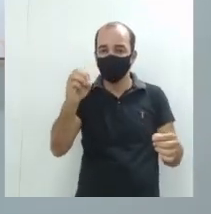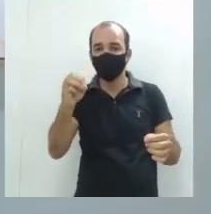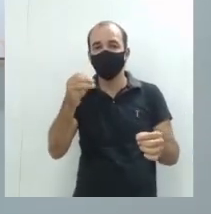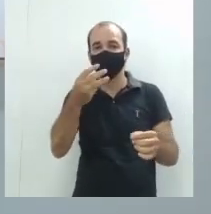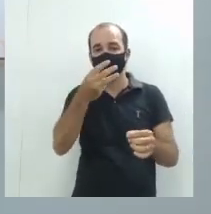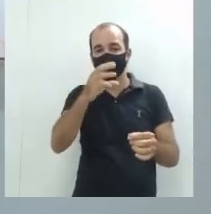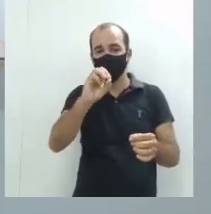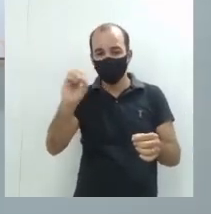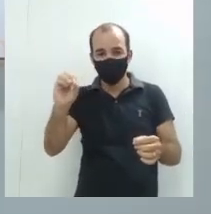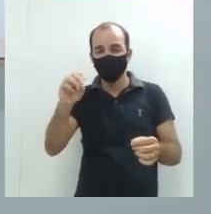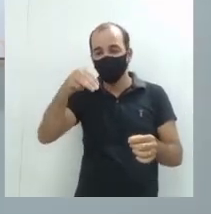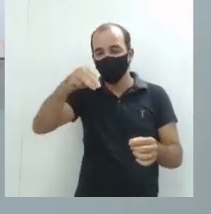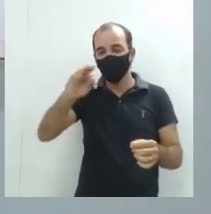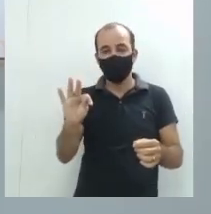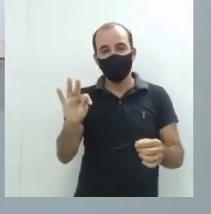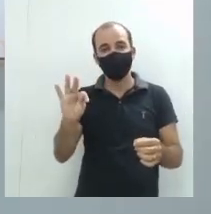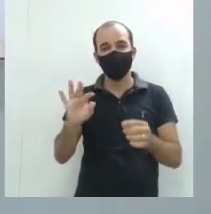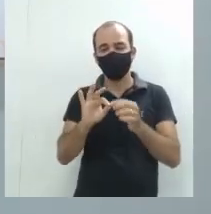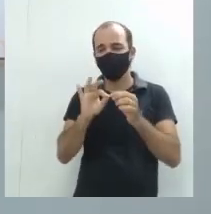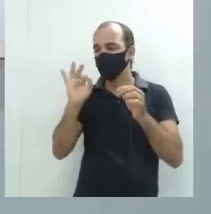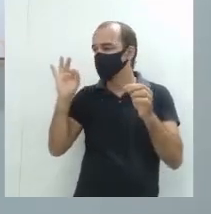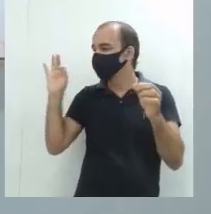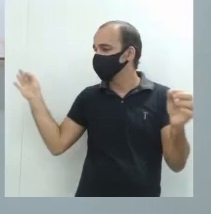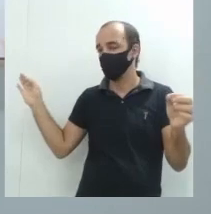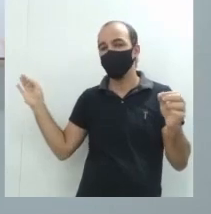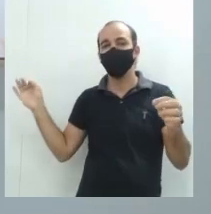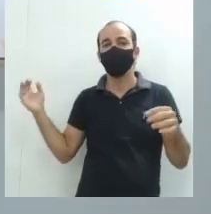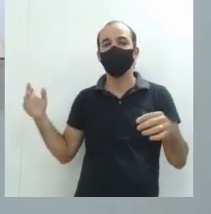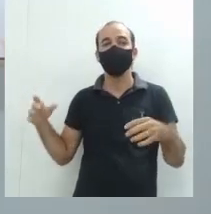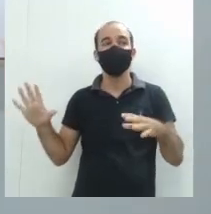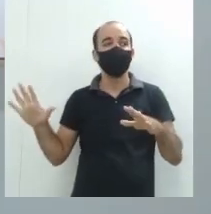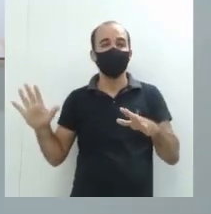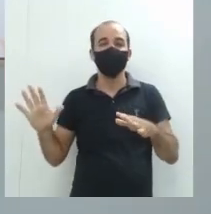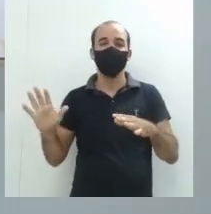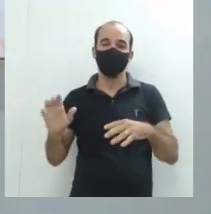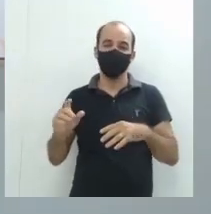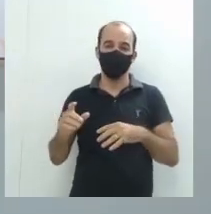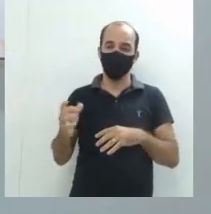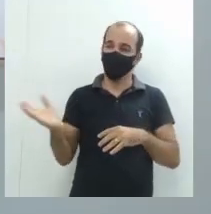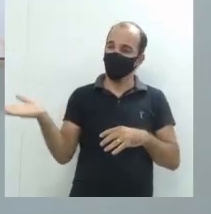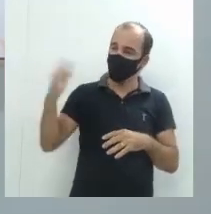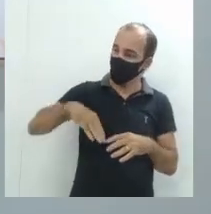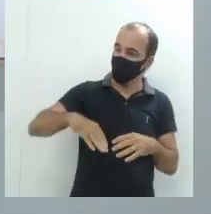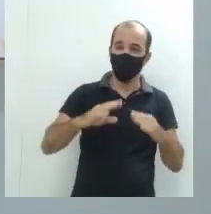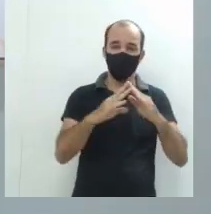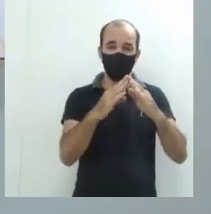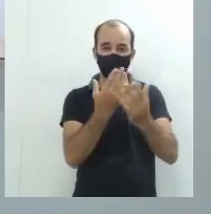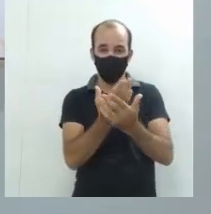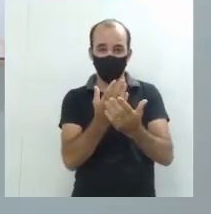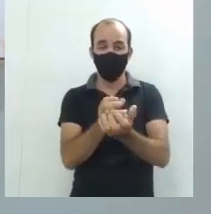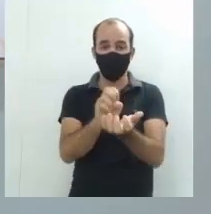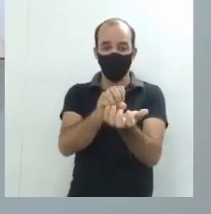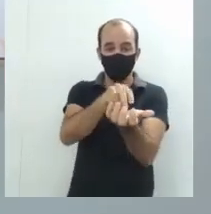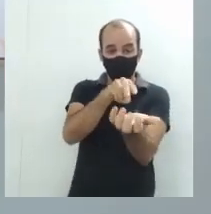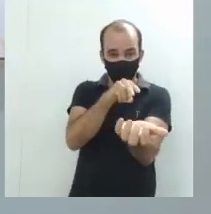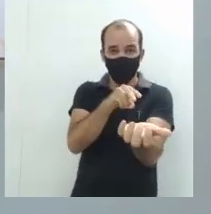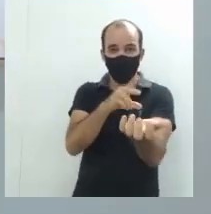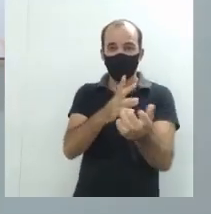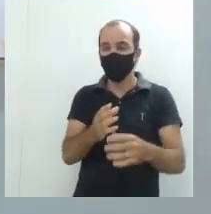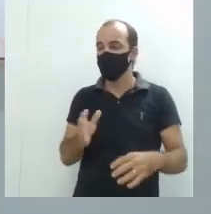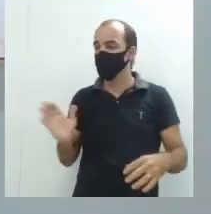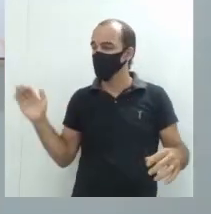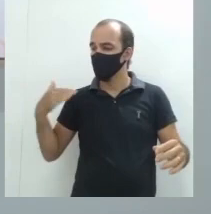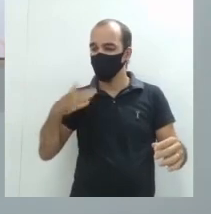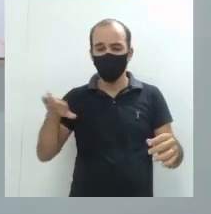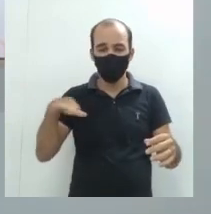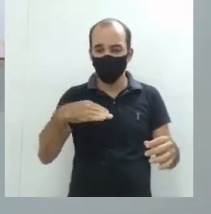casa para estudar. Você, peraí, Nogueira, eu sei onde é a ETEPAC. Massa. Eu sei que eu vou andar 200 ou 300